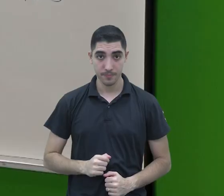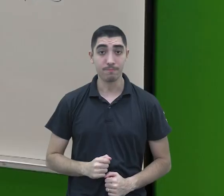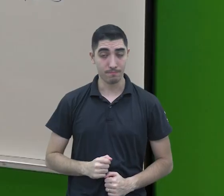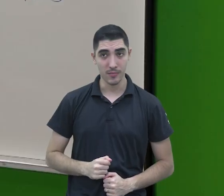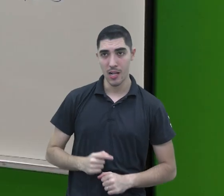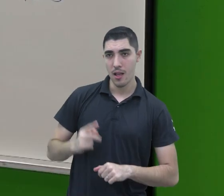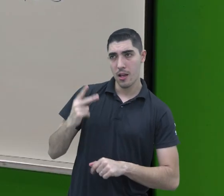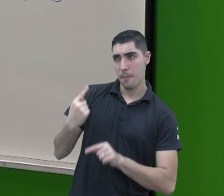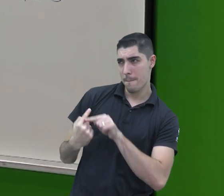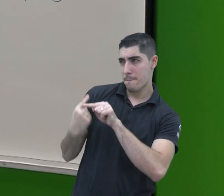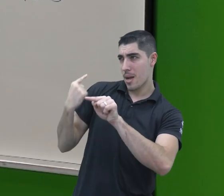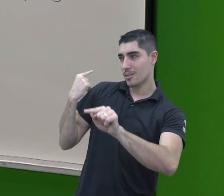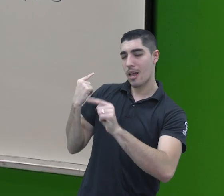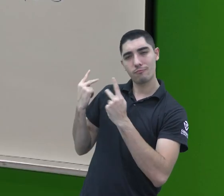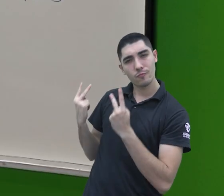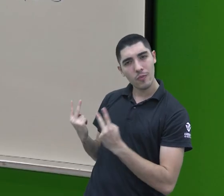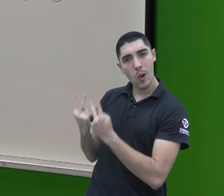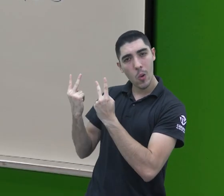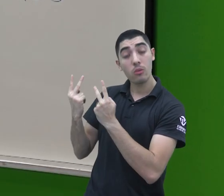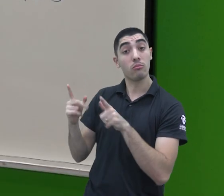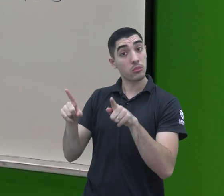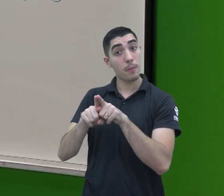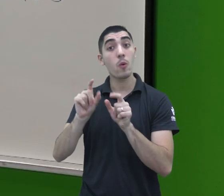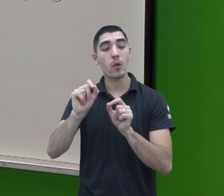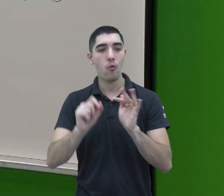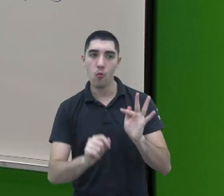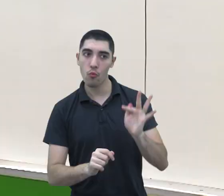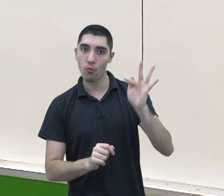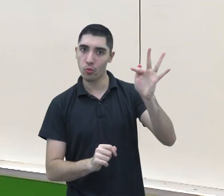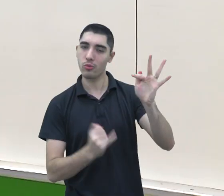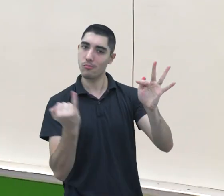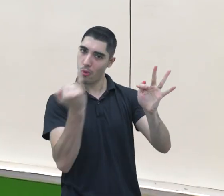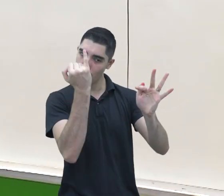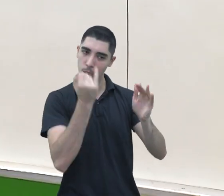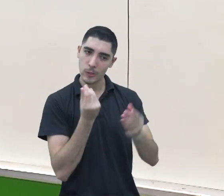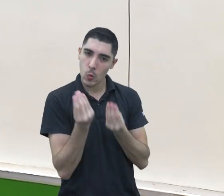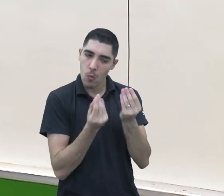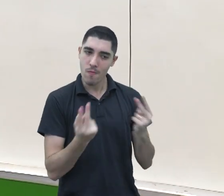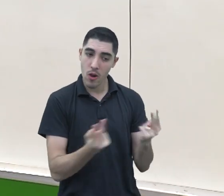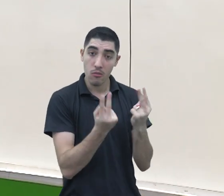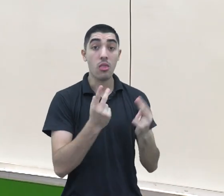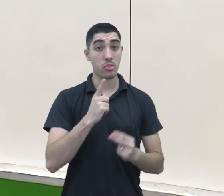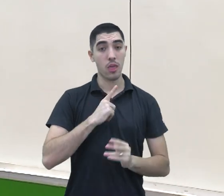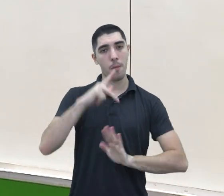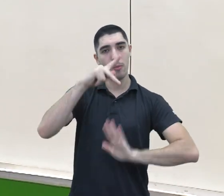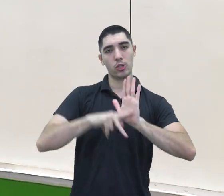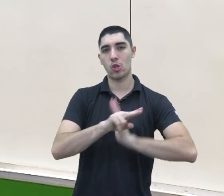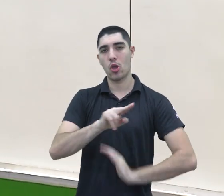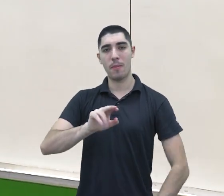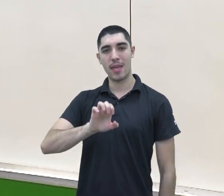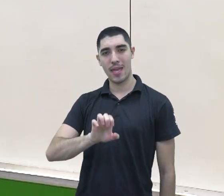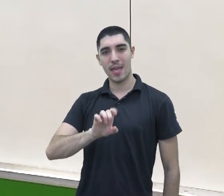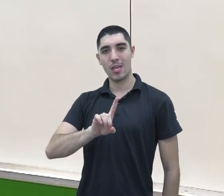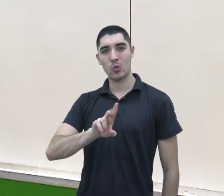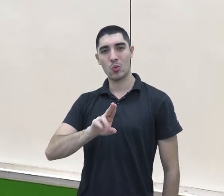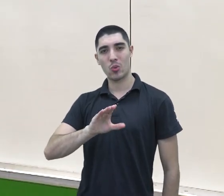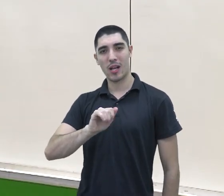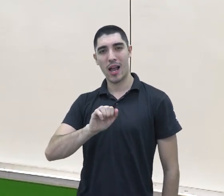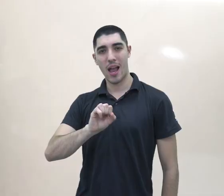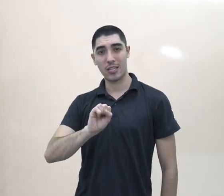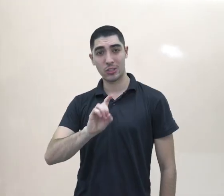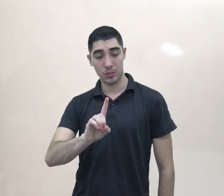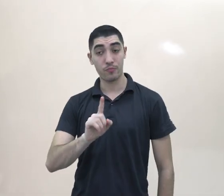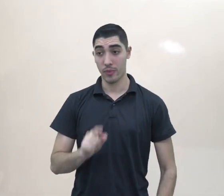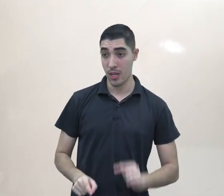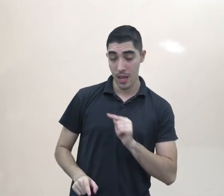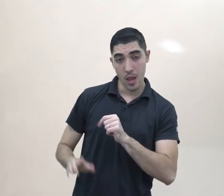história. Além de valorizar o passado, a Câmara também investe no futuro, através do programa Educage.